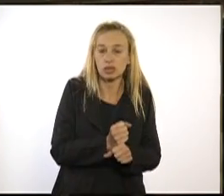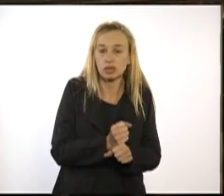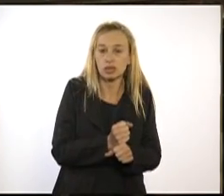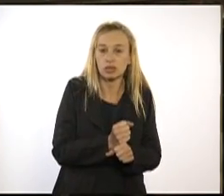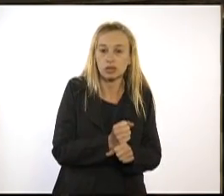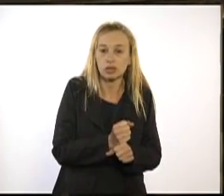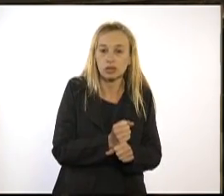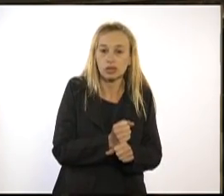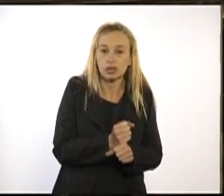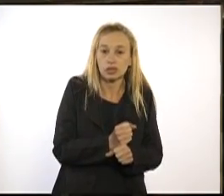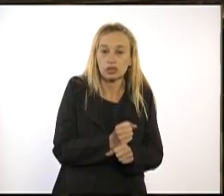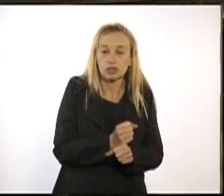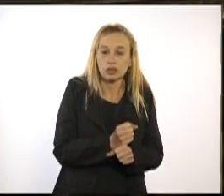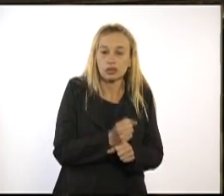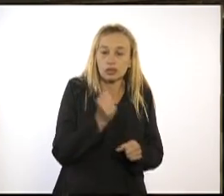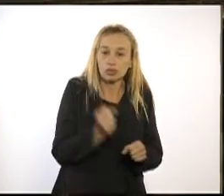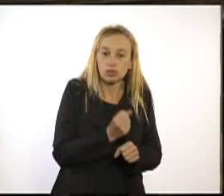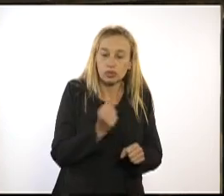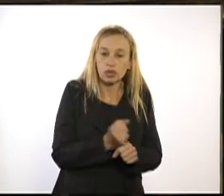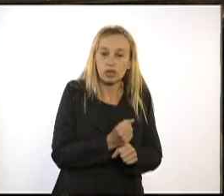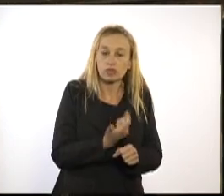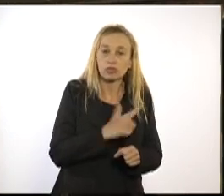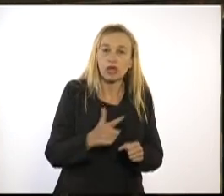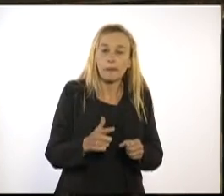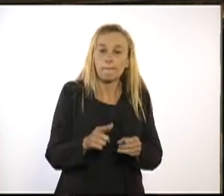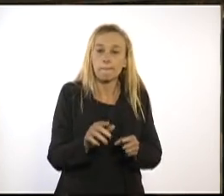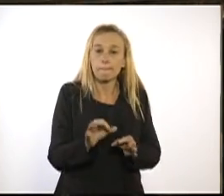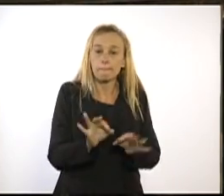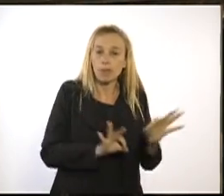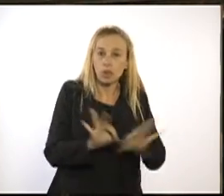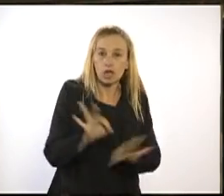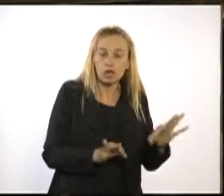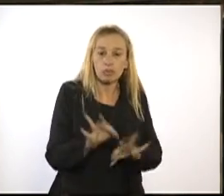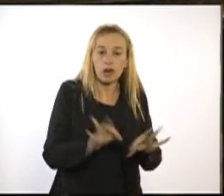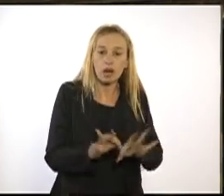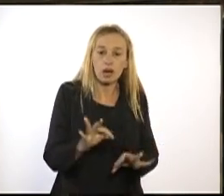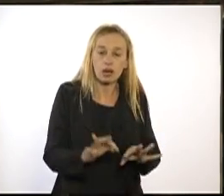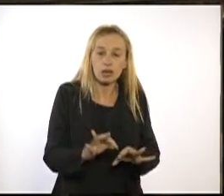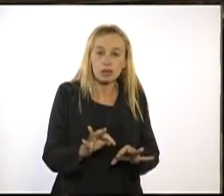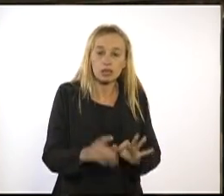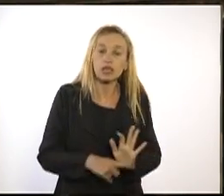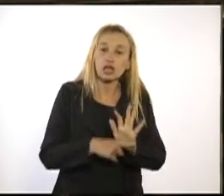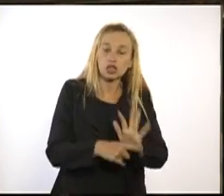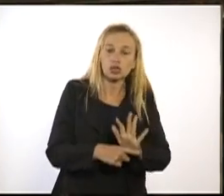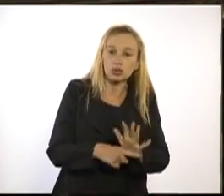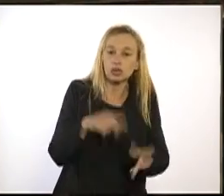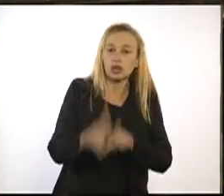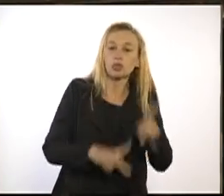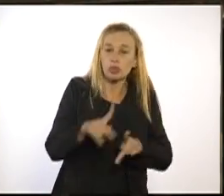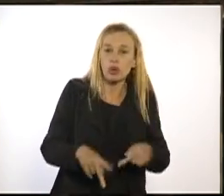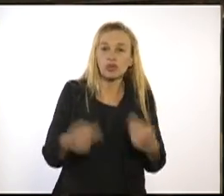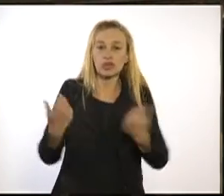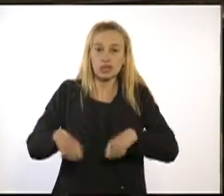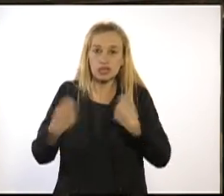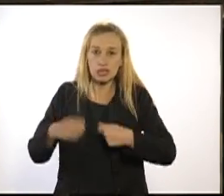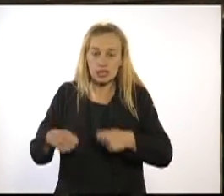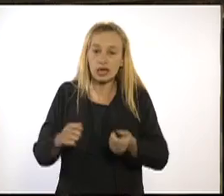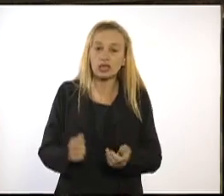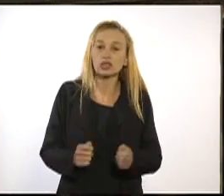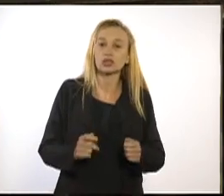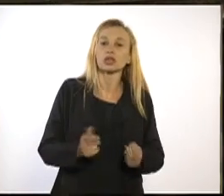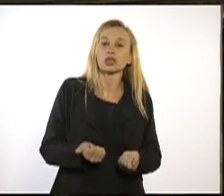um programa de habitação popular que dê conta da necessidade de uma